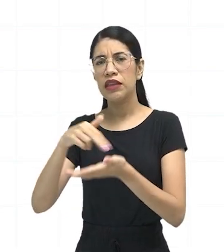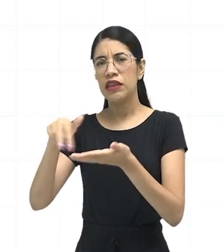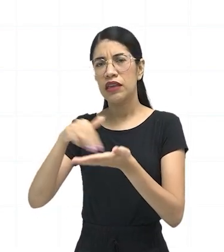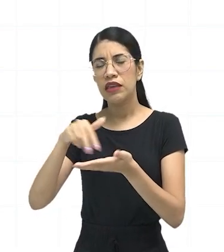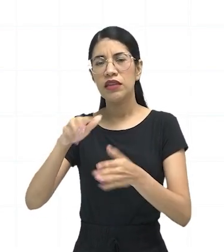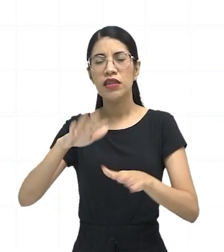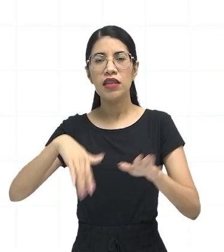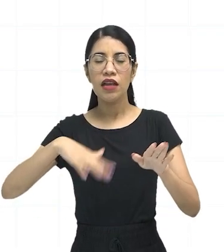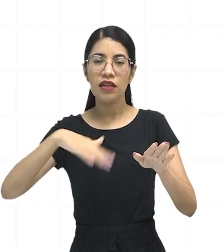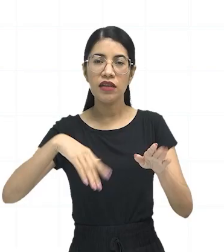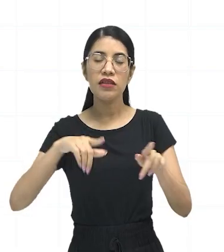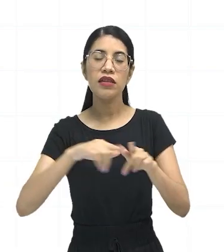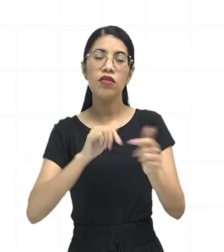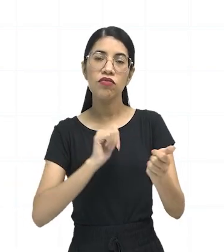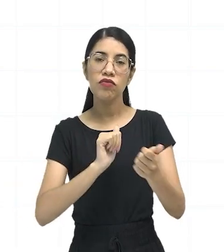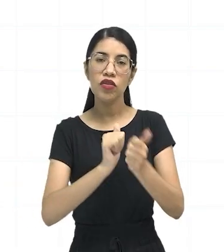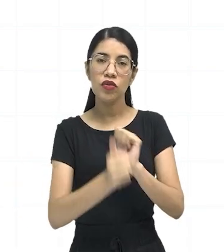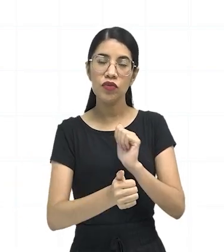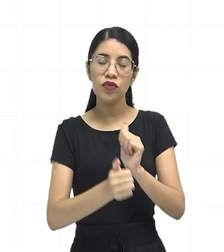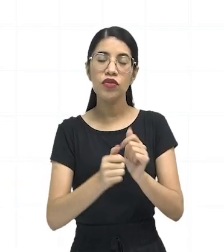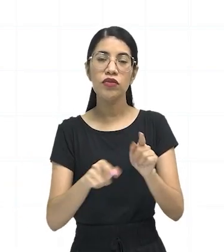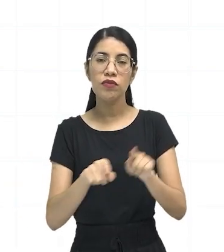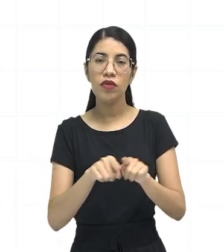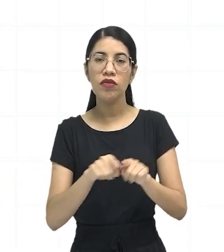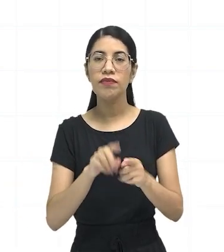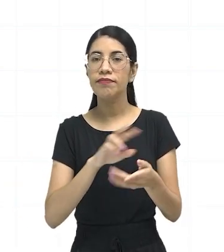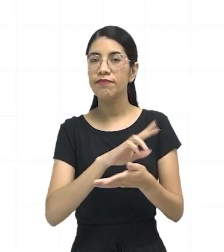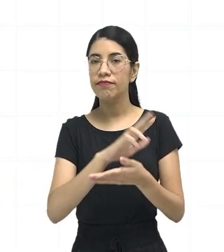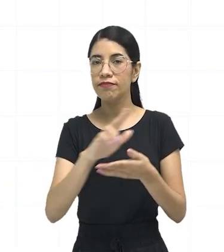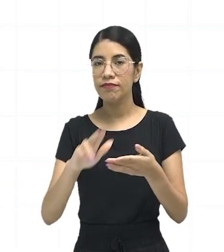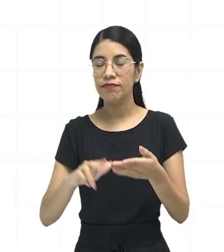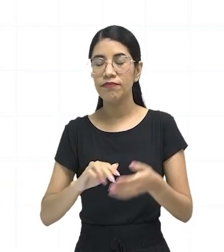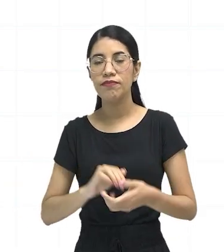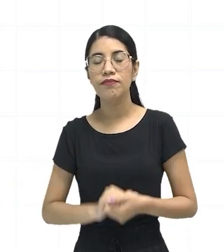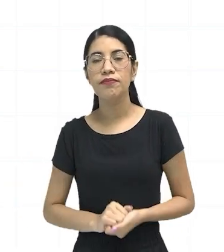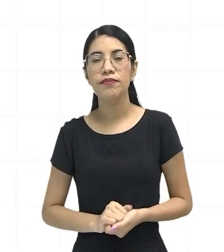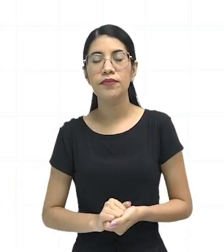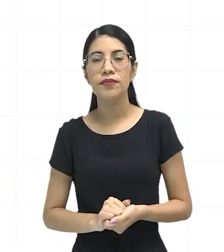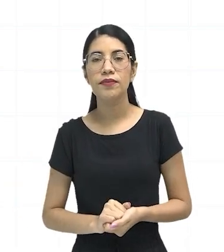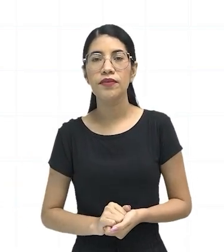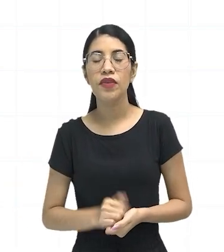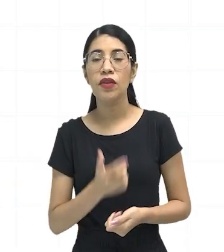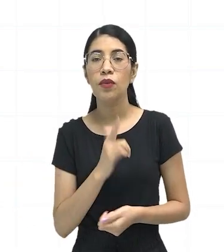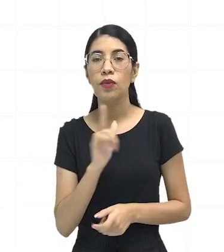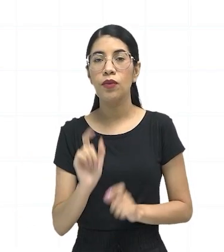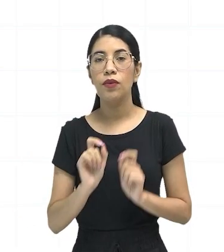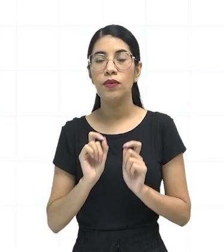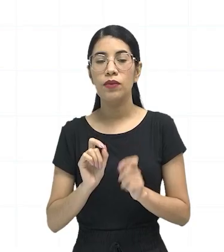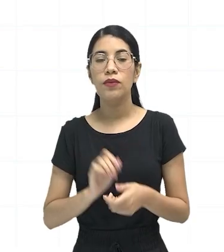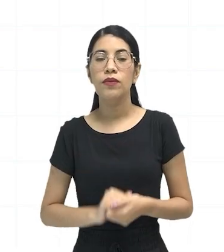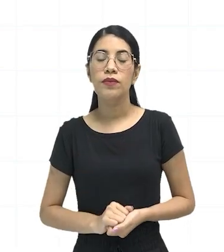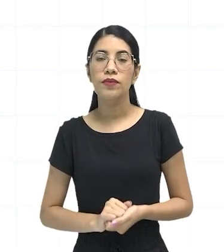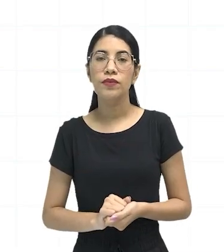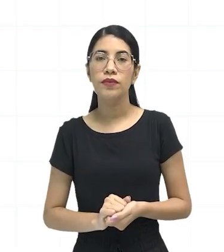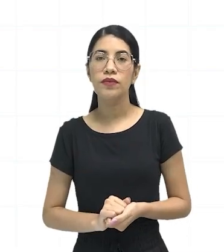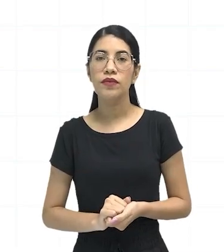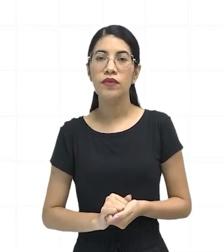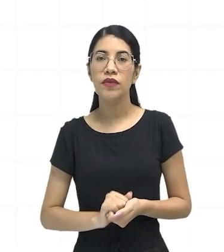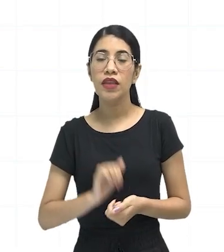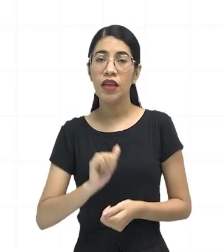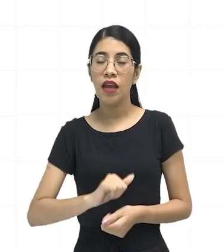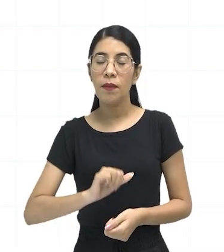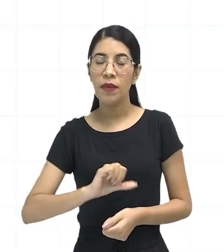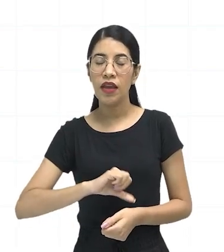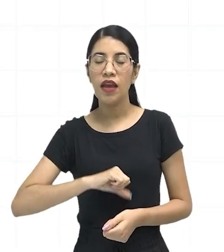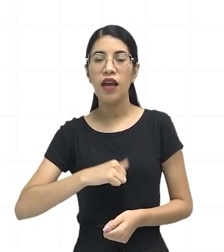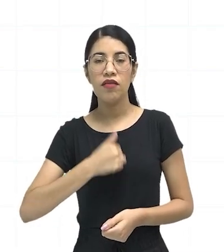na natação, no futebol, dentre outras atividades. Outro benefício, a